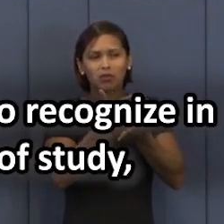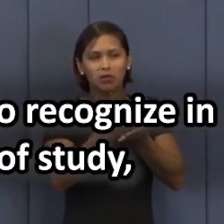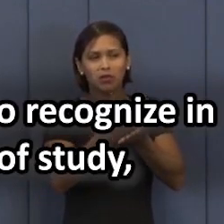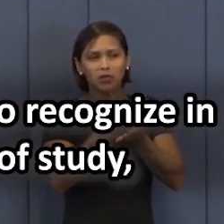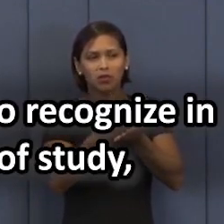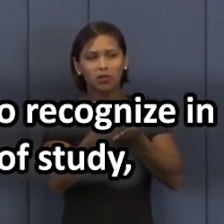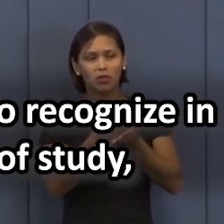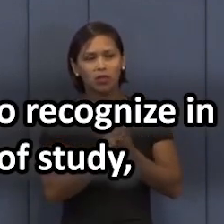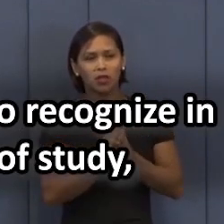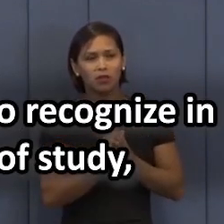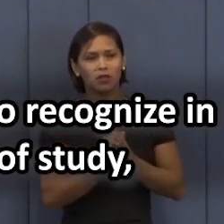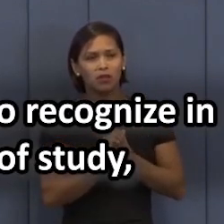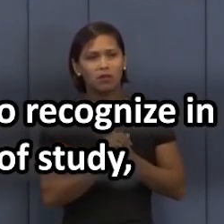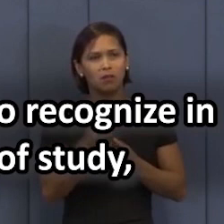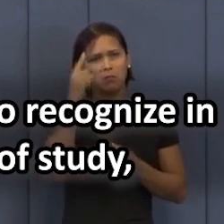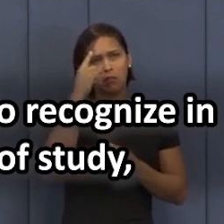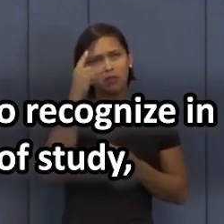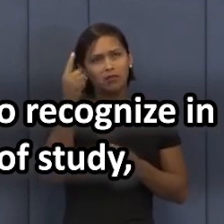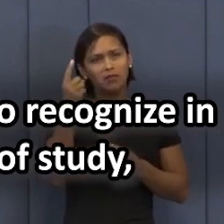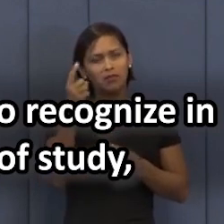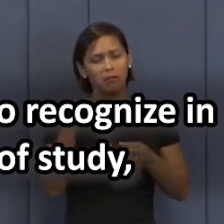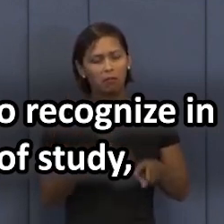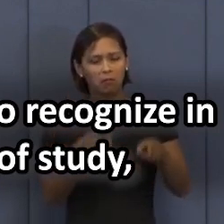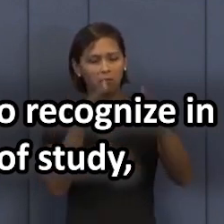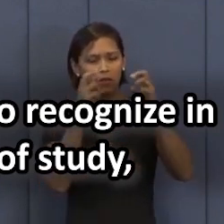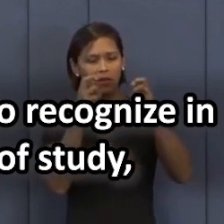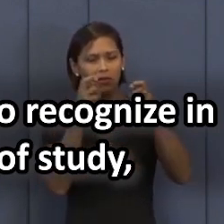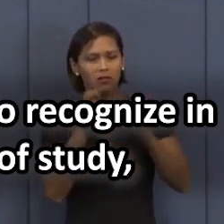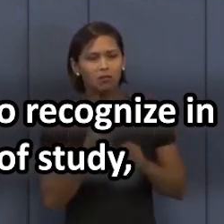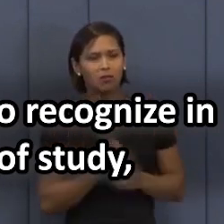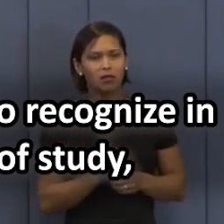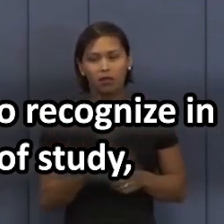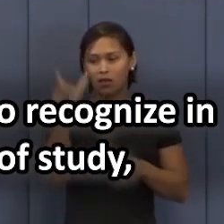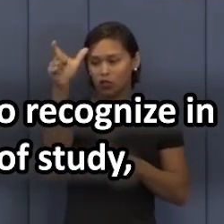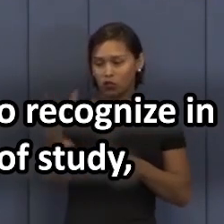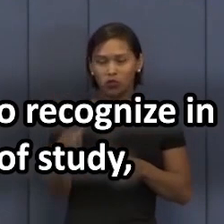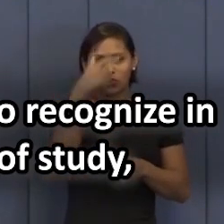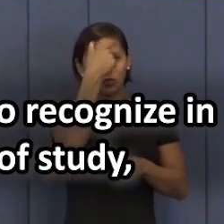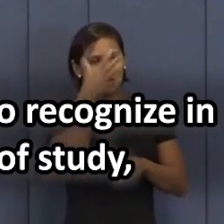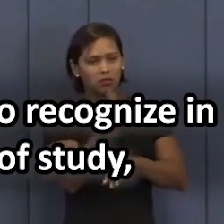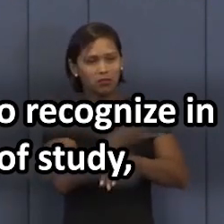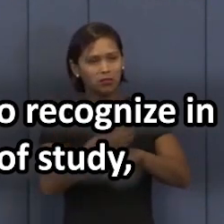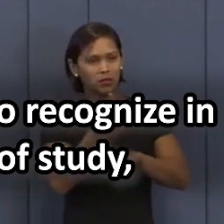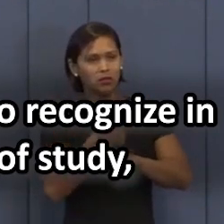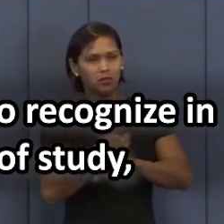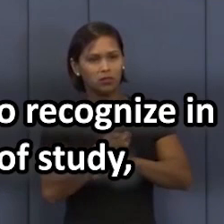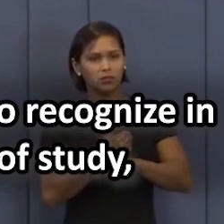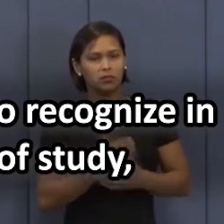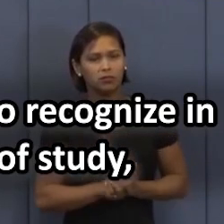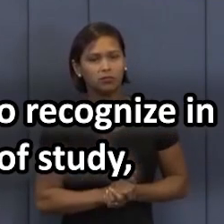da sua associação a reconhecer nas virtudes do